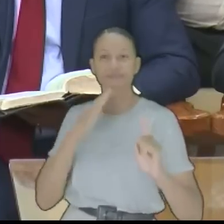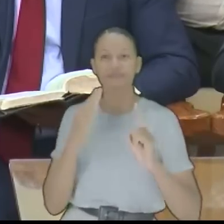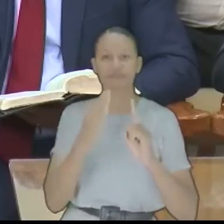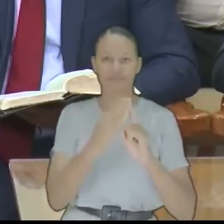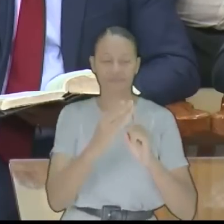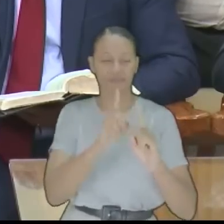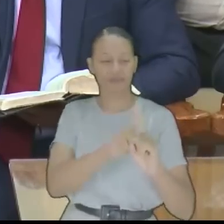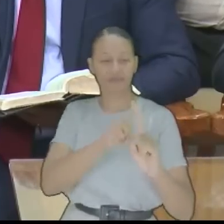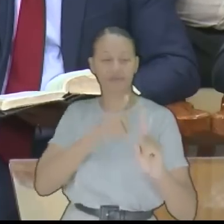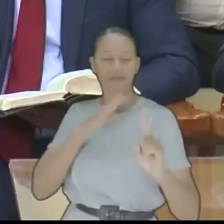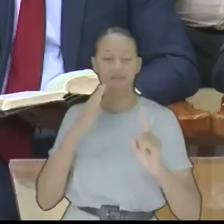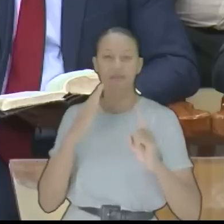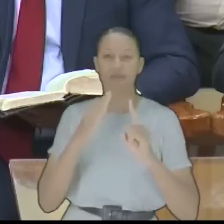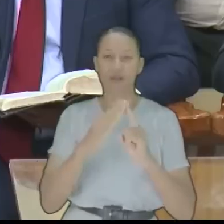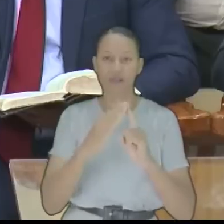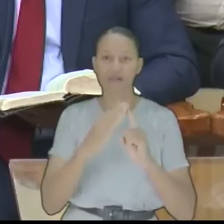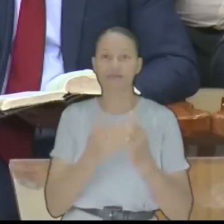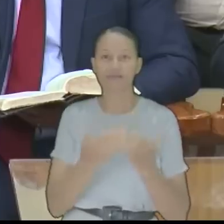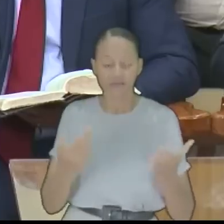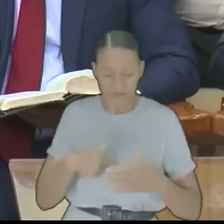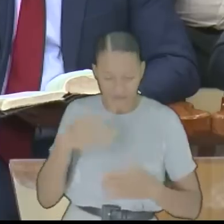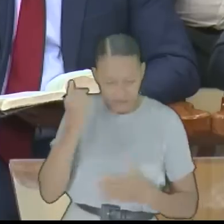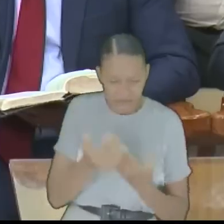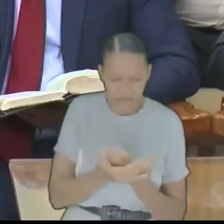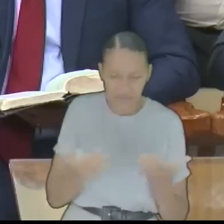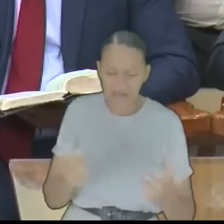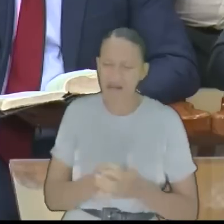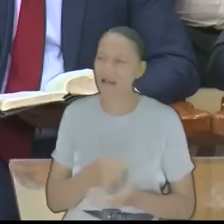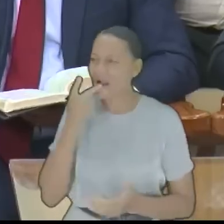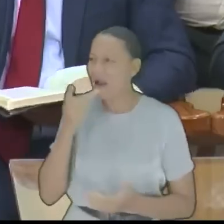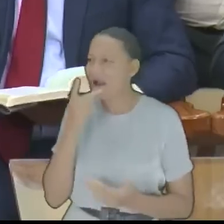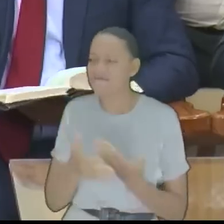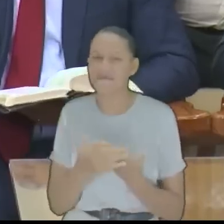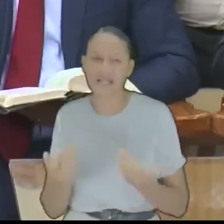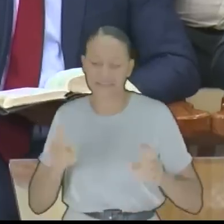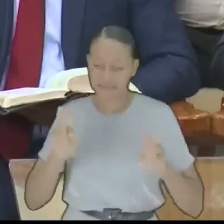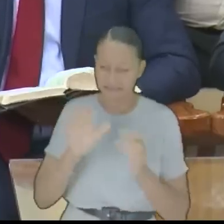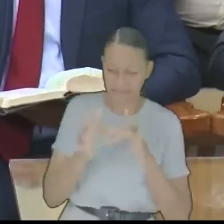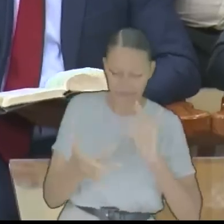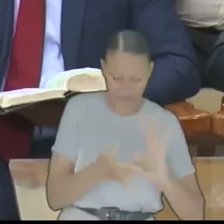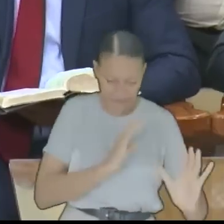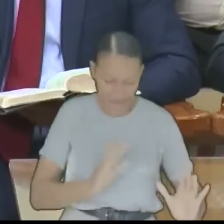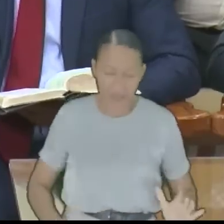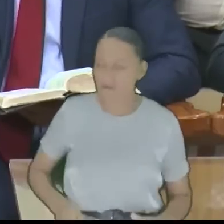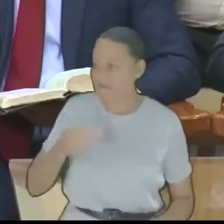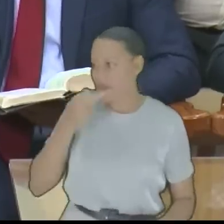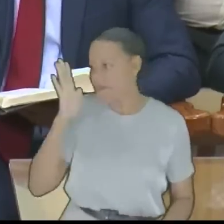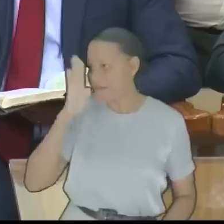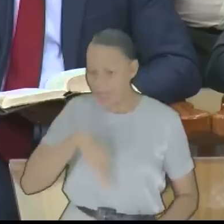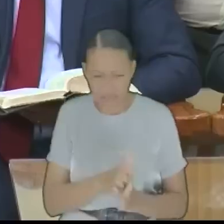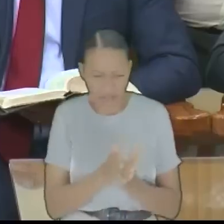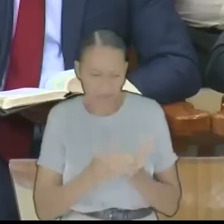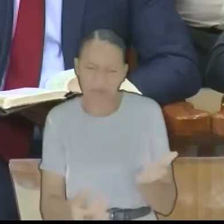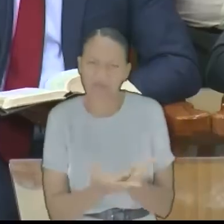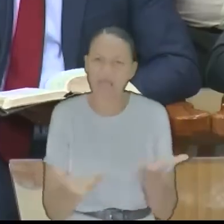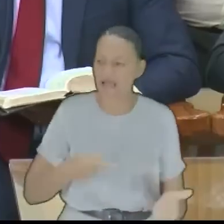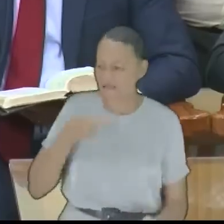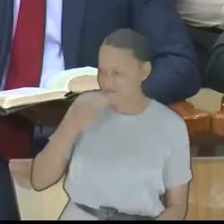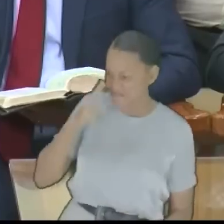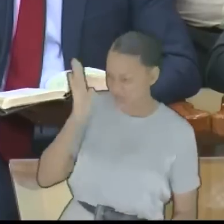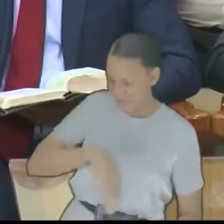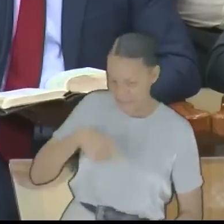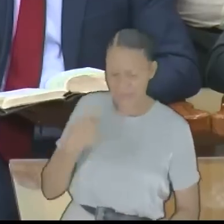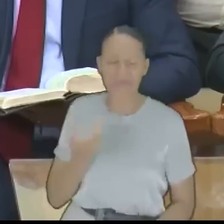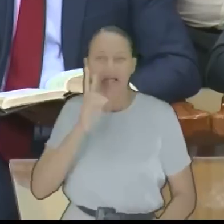não sabia, tome ciência disso. Quando alguém falar de Cristo, quando alguém falar da Bíblia, quando alguém falar mal da